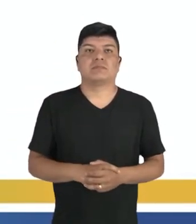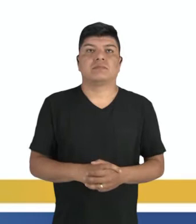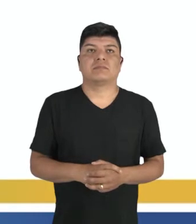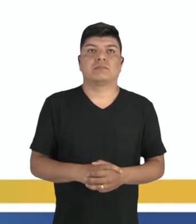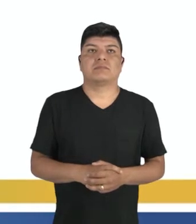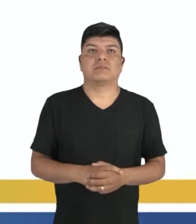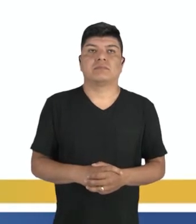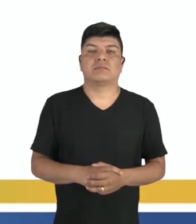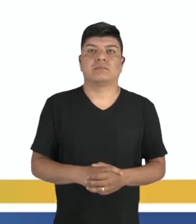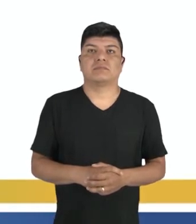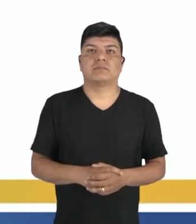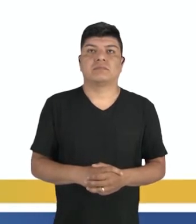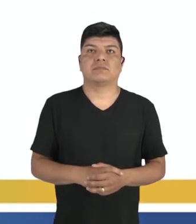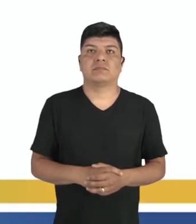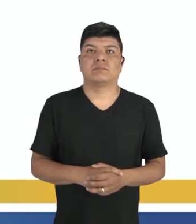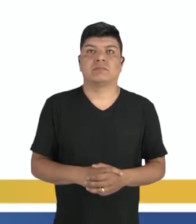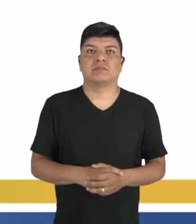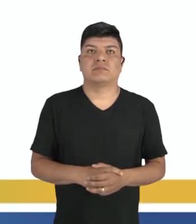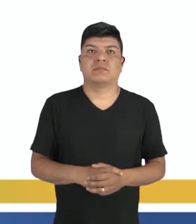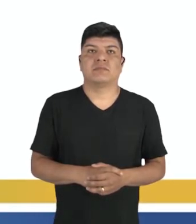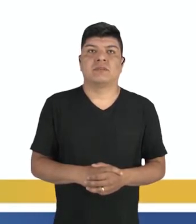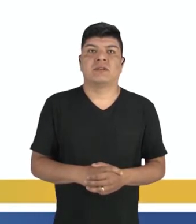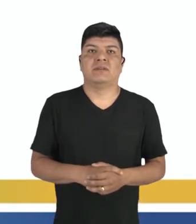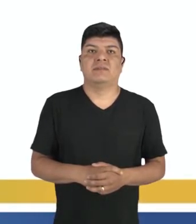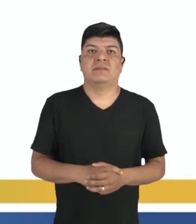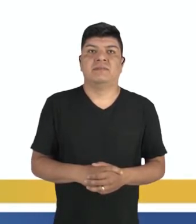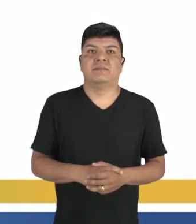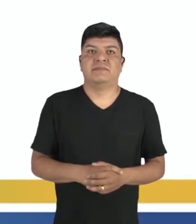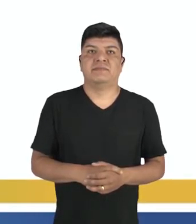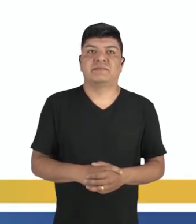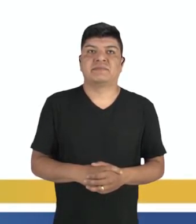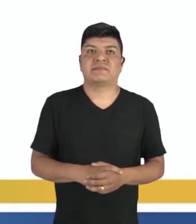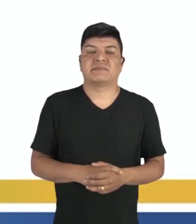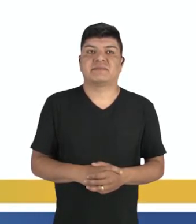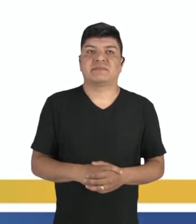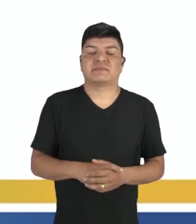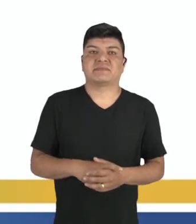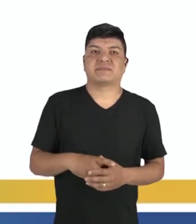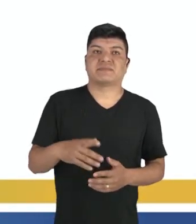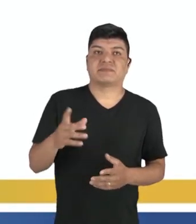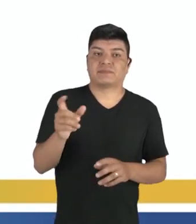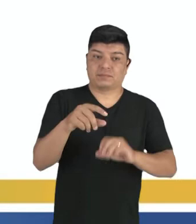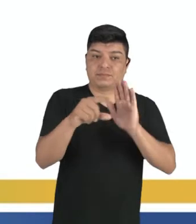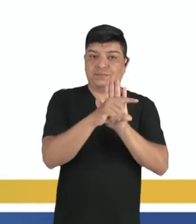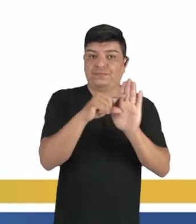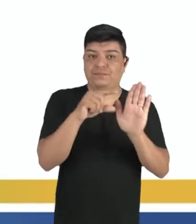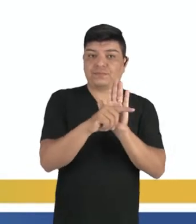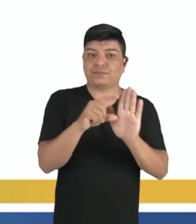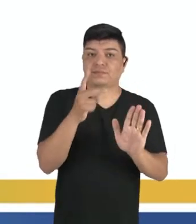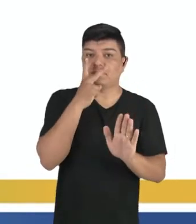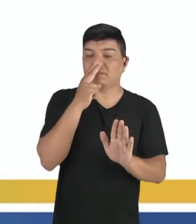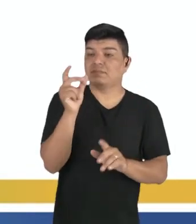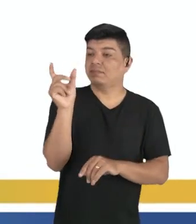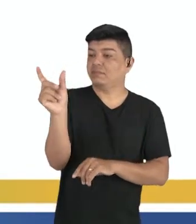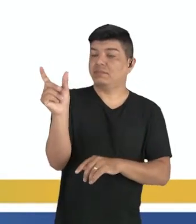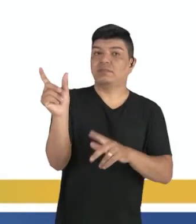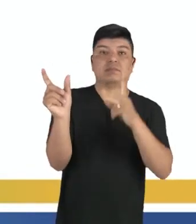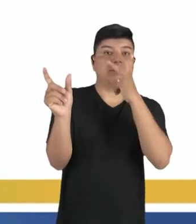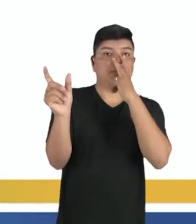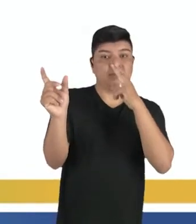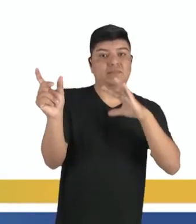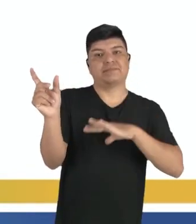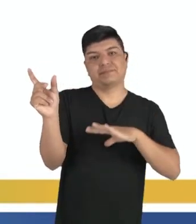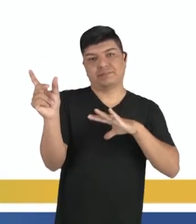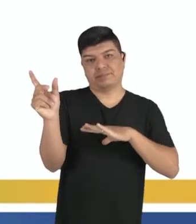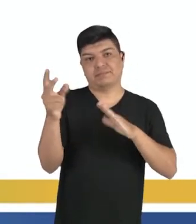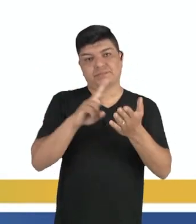pafo, né? Tá bem tranquilo, circulado ali. Eu acho que creio ali que as palavras, né, elas são semelhantes à do português ali, a